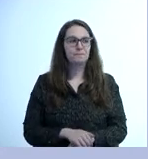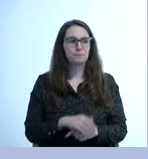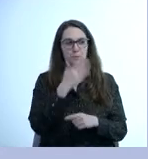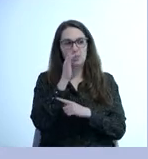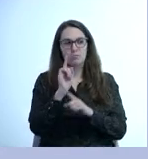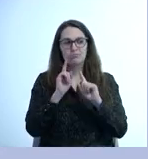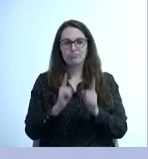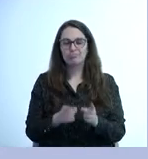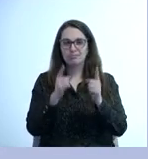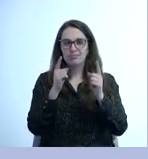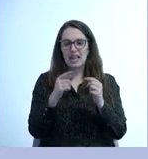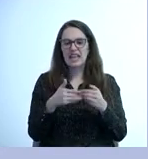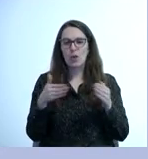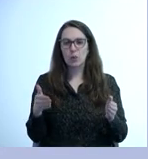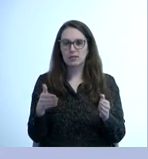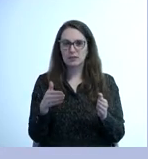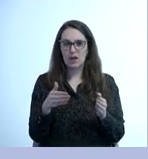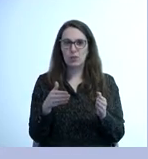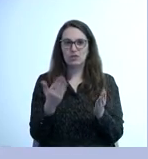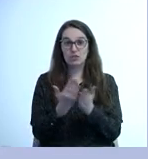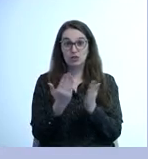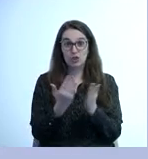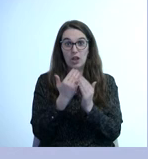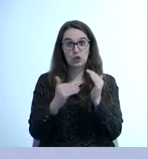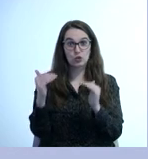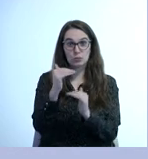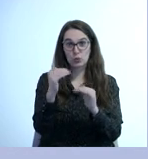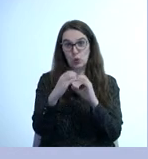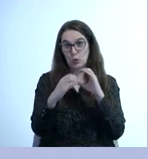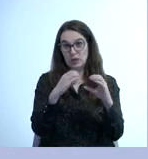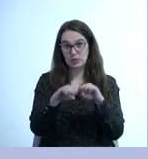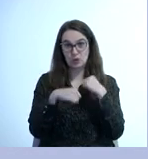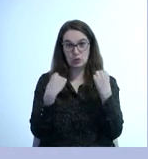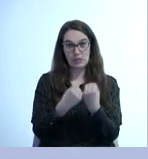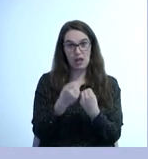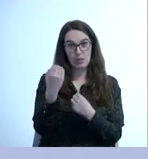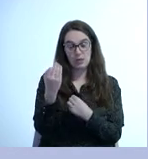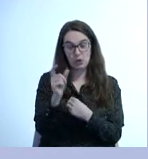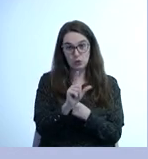em particular até na inauguração da própria Escola Superior de Comunicação Social,